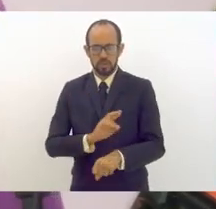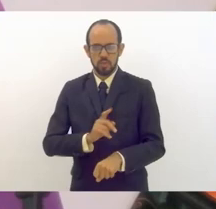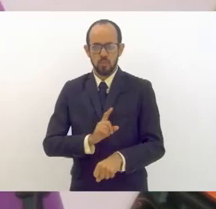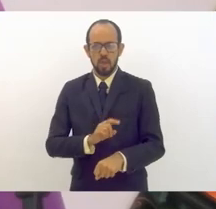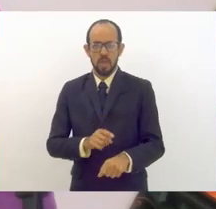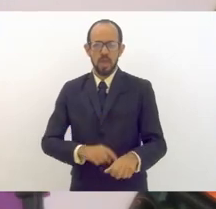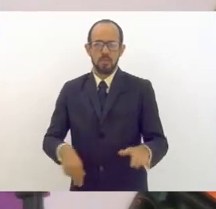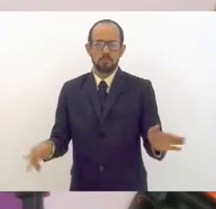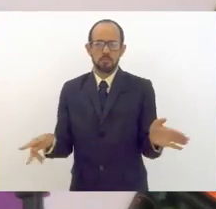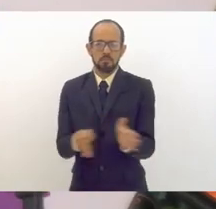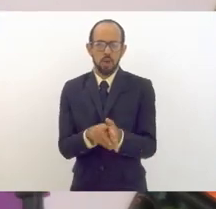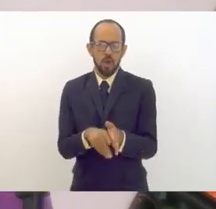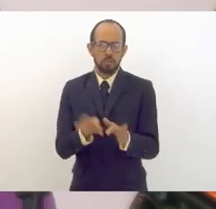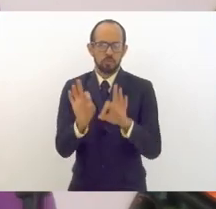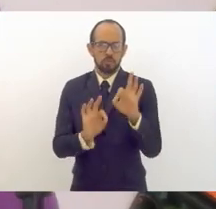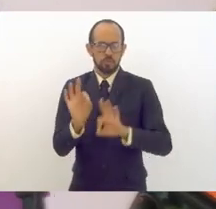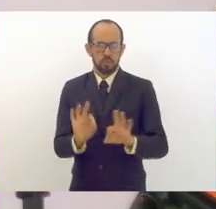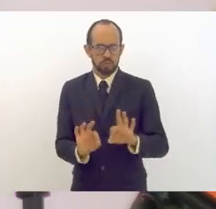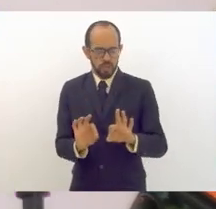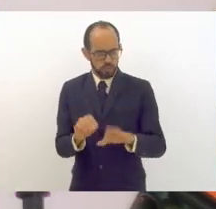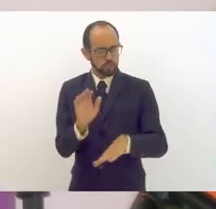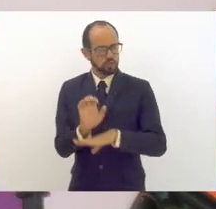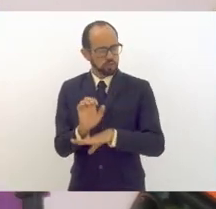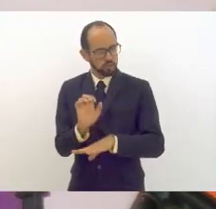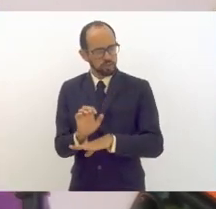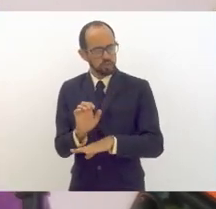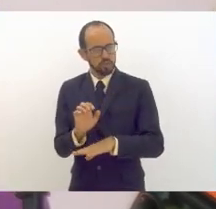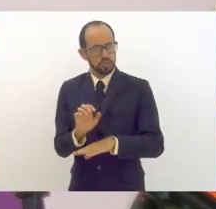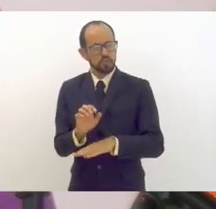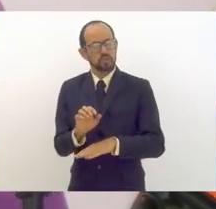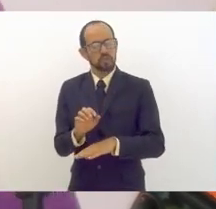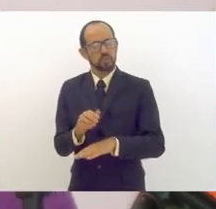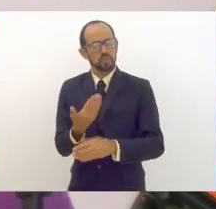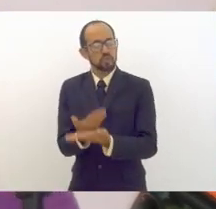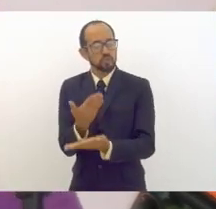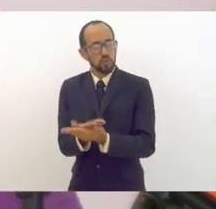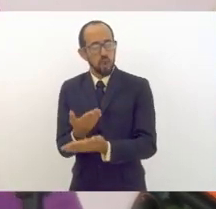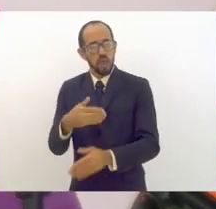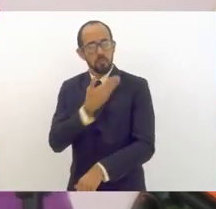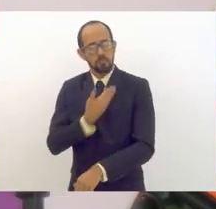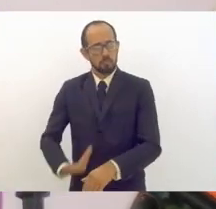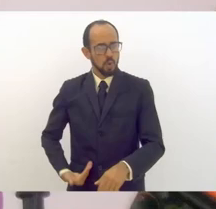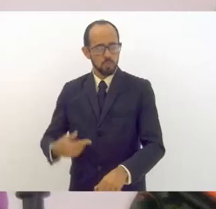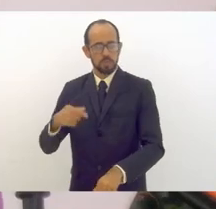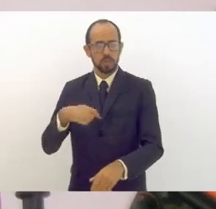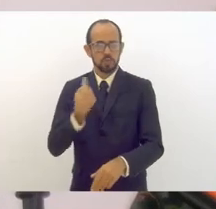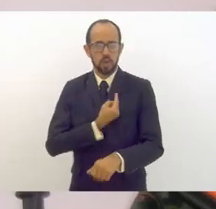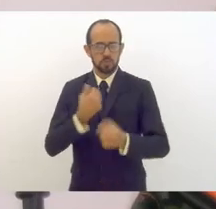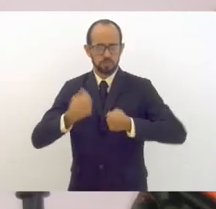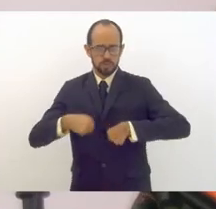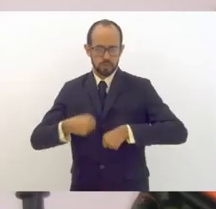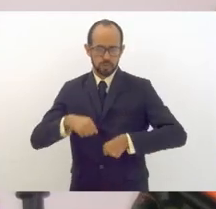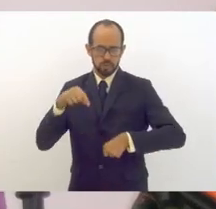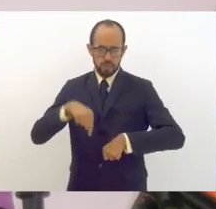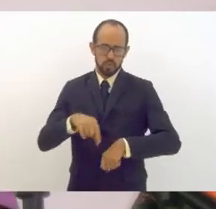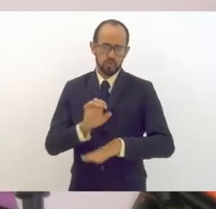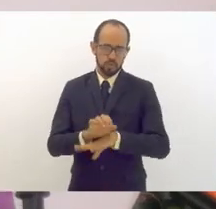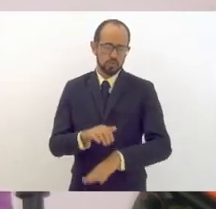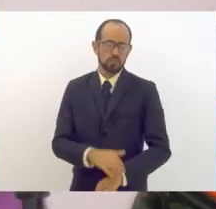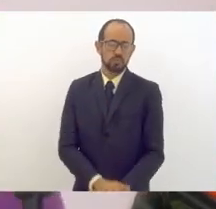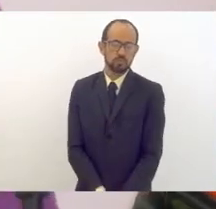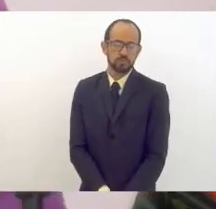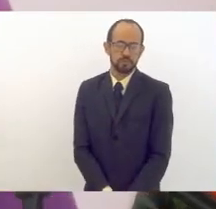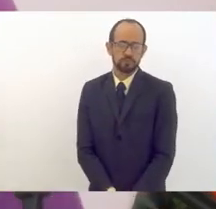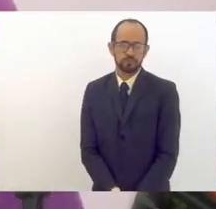condizentes com um projeto de escola pública para as necessidades das classes populares que nós precisamos construir.